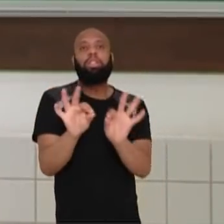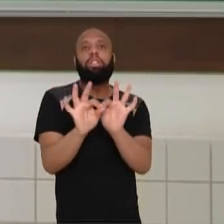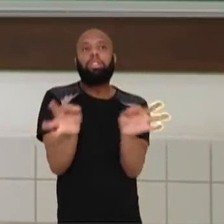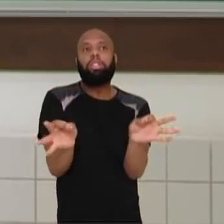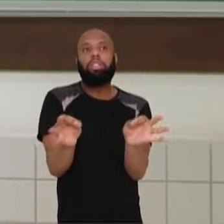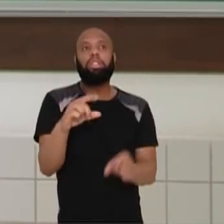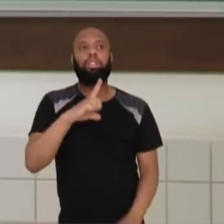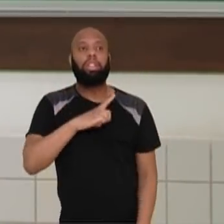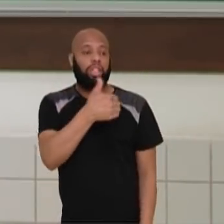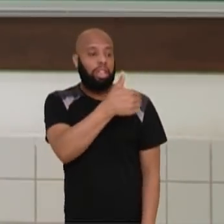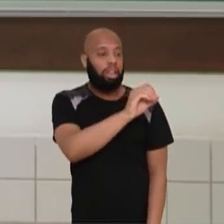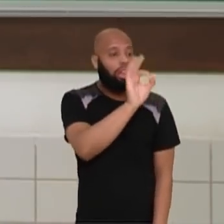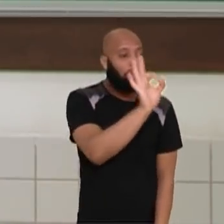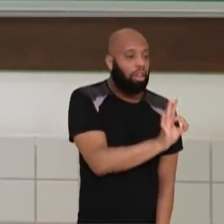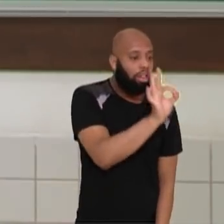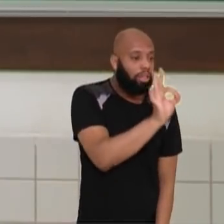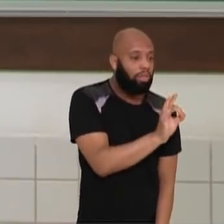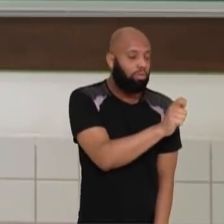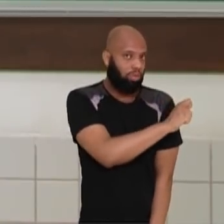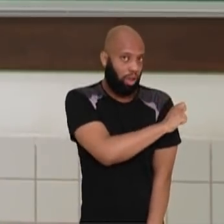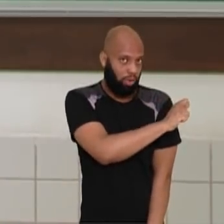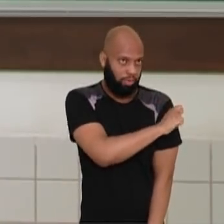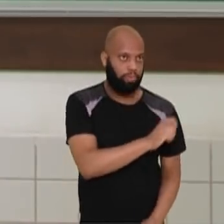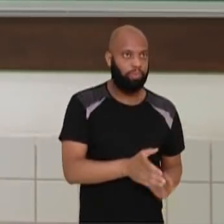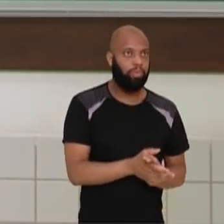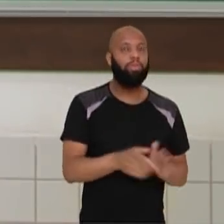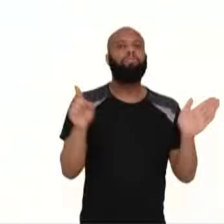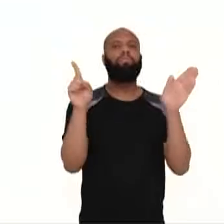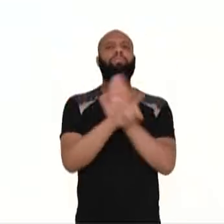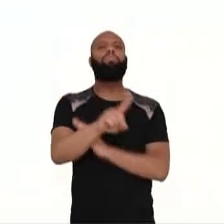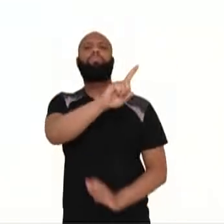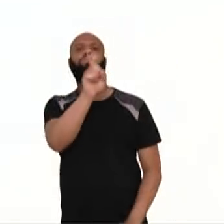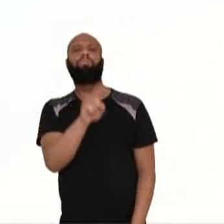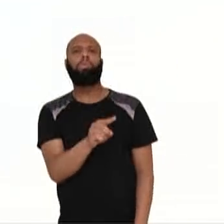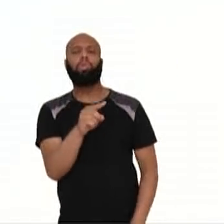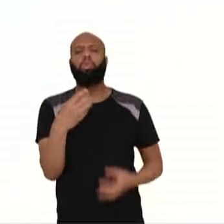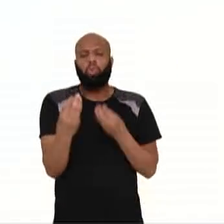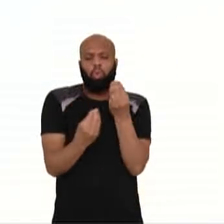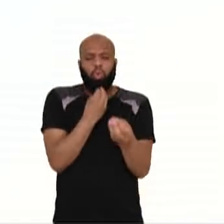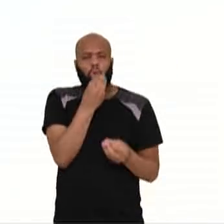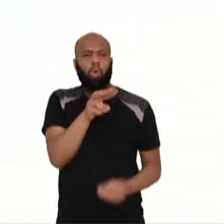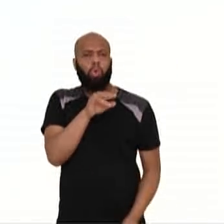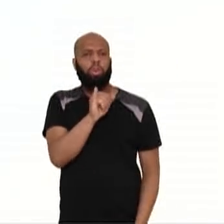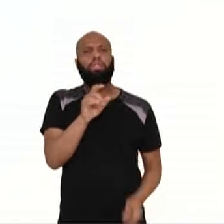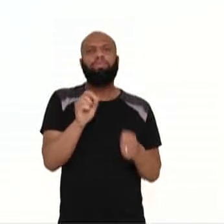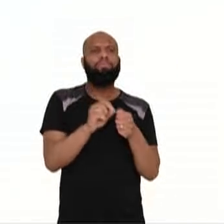de 10% dos alunos. E a pergunta é, como deverá